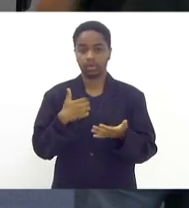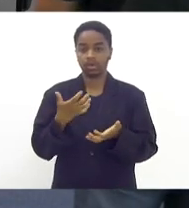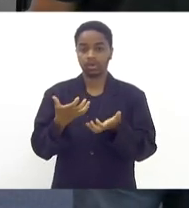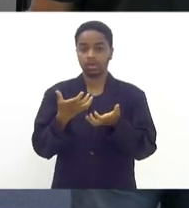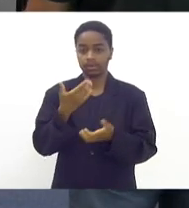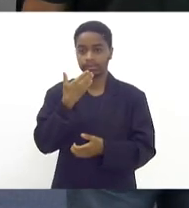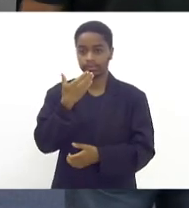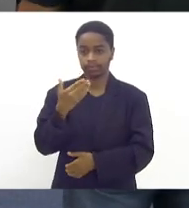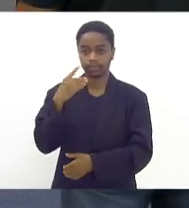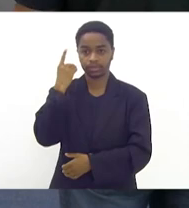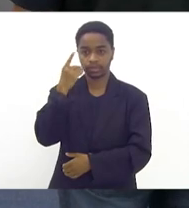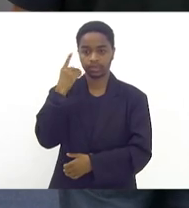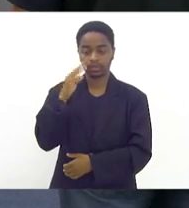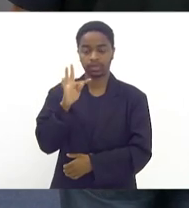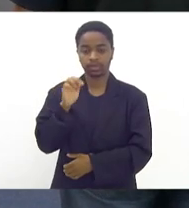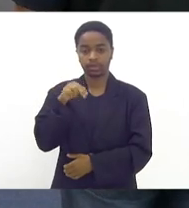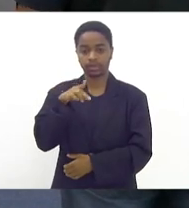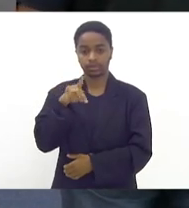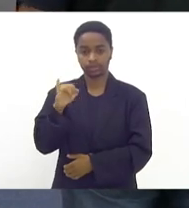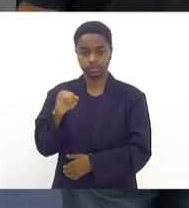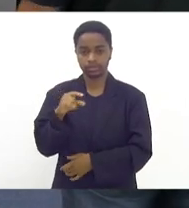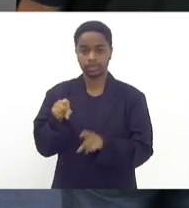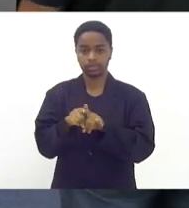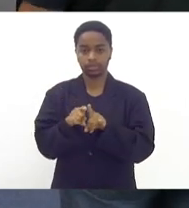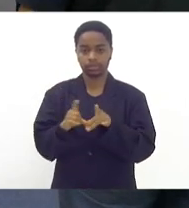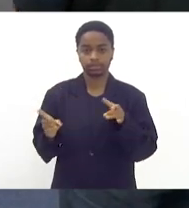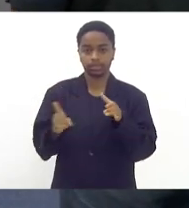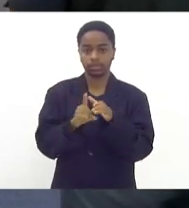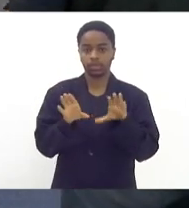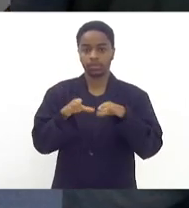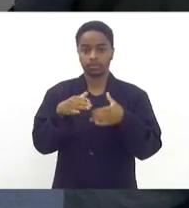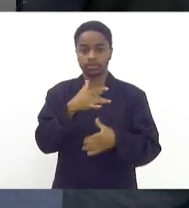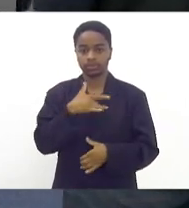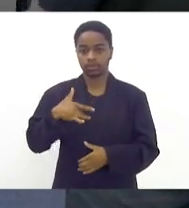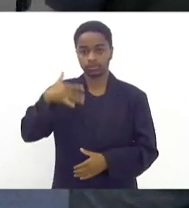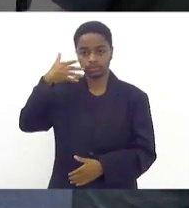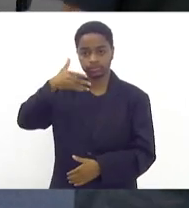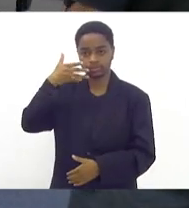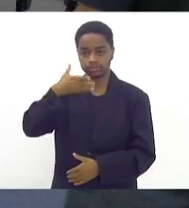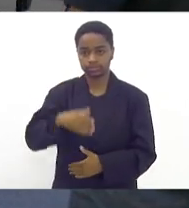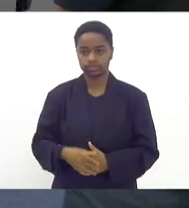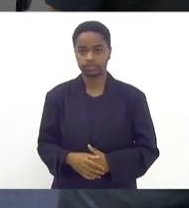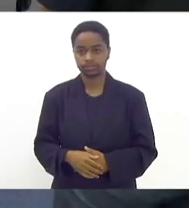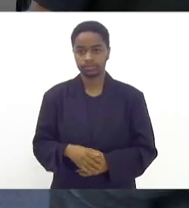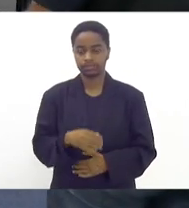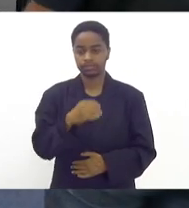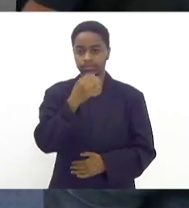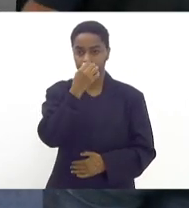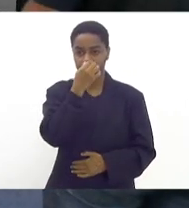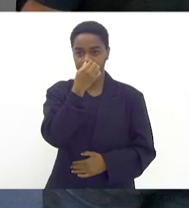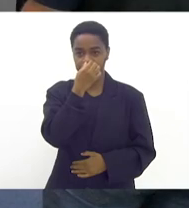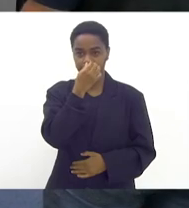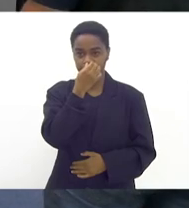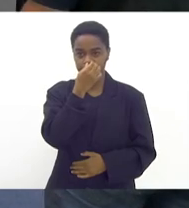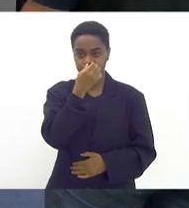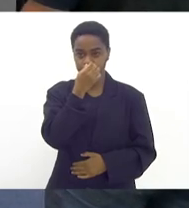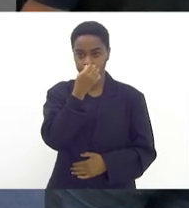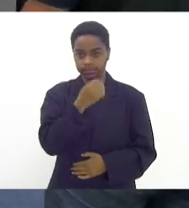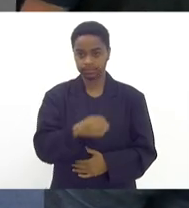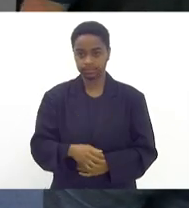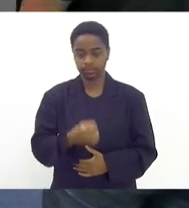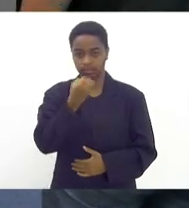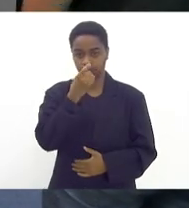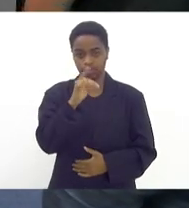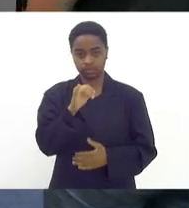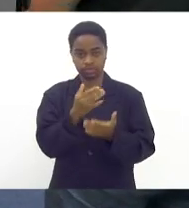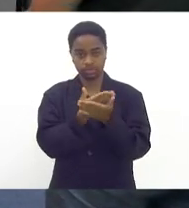Vieira que é presidente também da comissão de saúde fizesse uso da palavra por favor Deputado Bom dia a todos